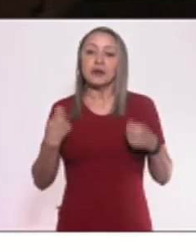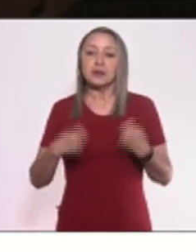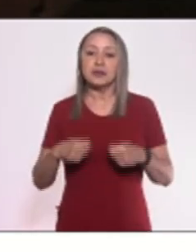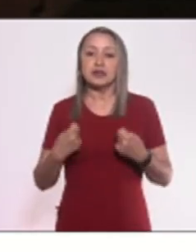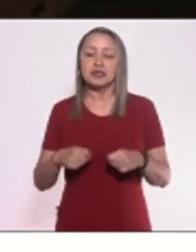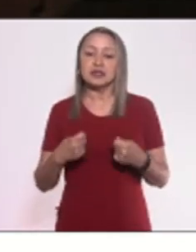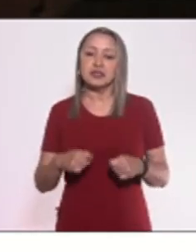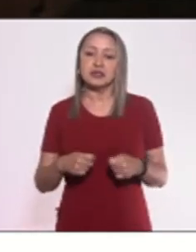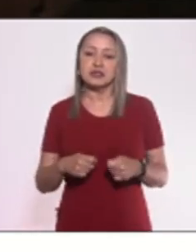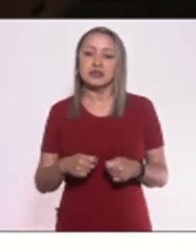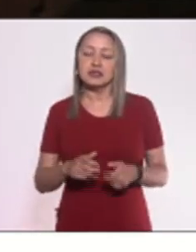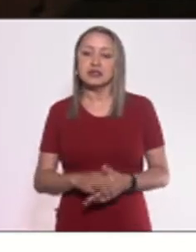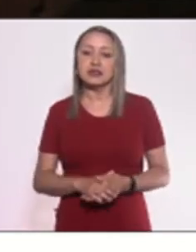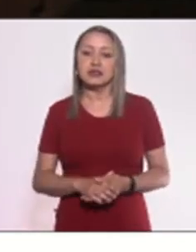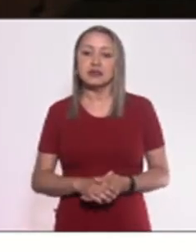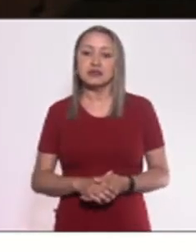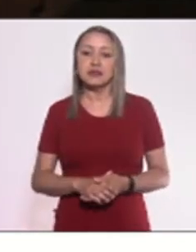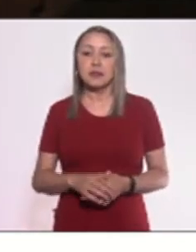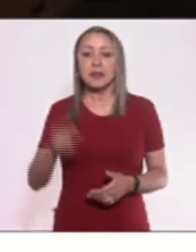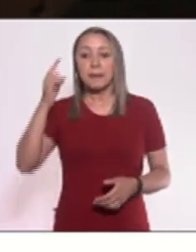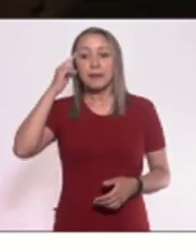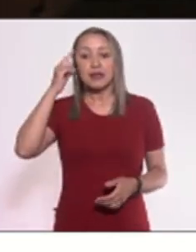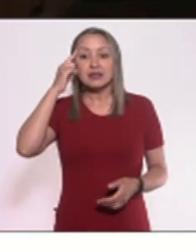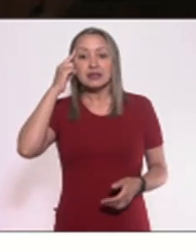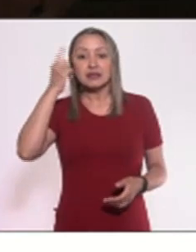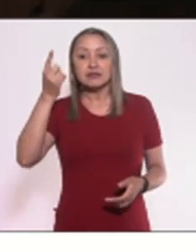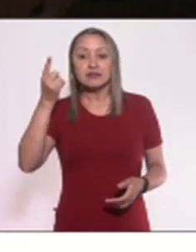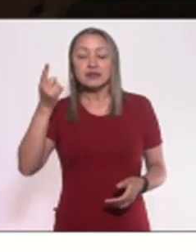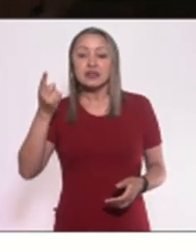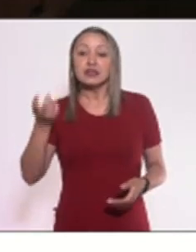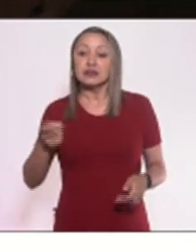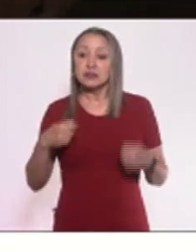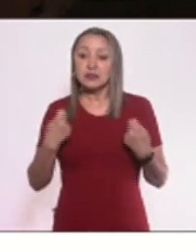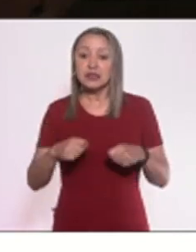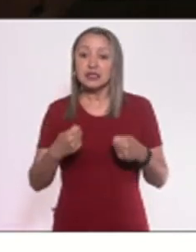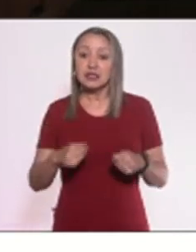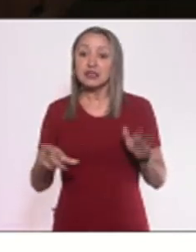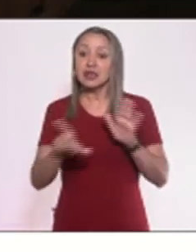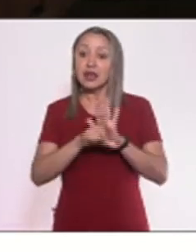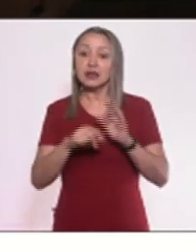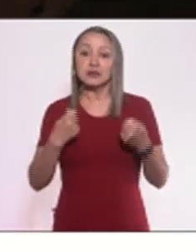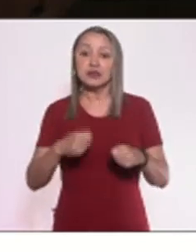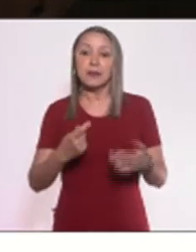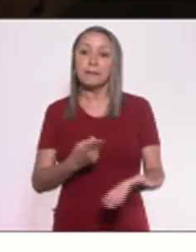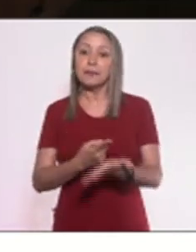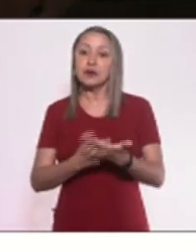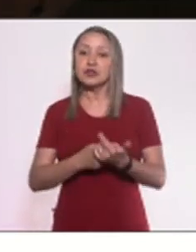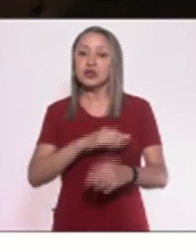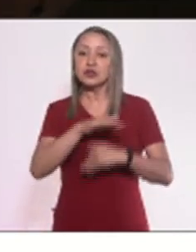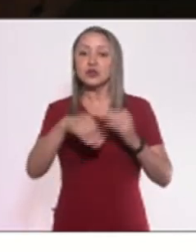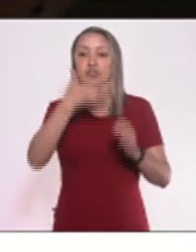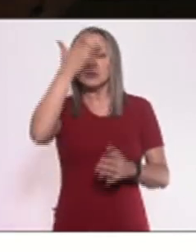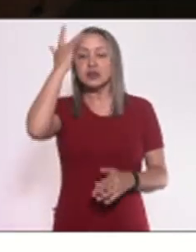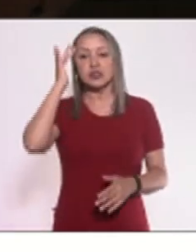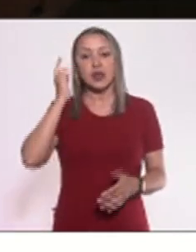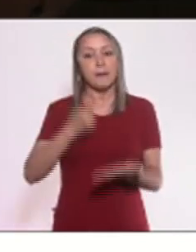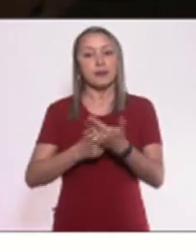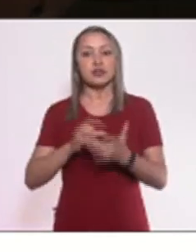feita para proteger a todos, e não somente os ricos e